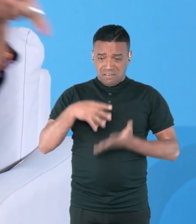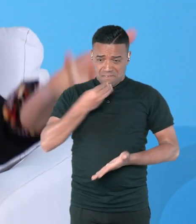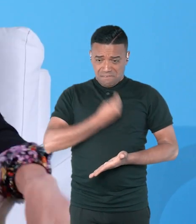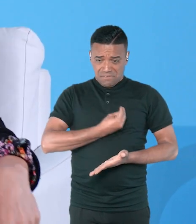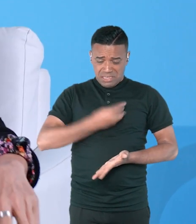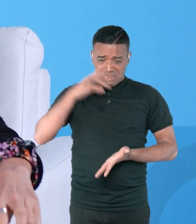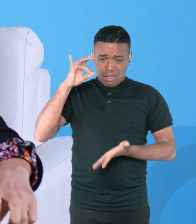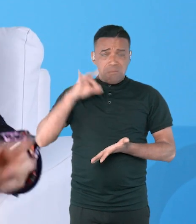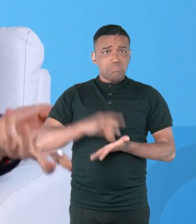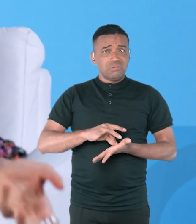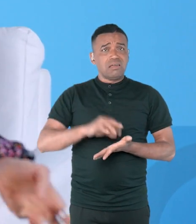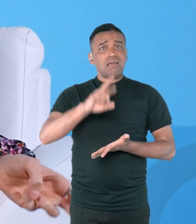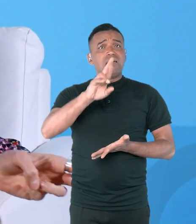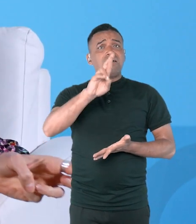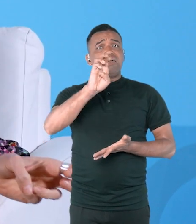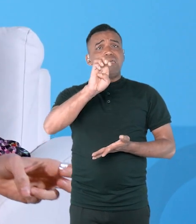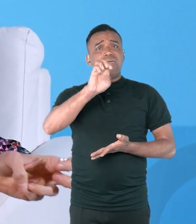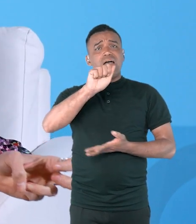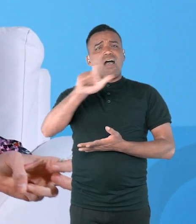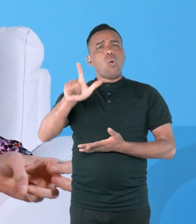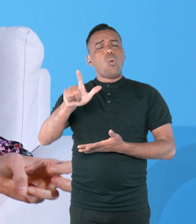Vida real. O que é real?